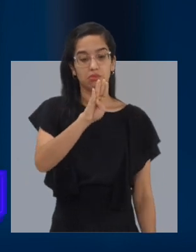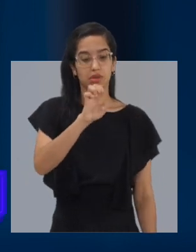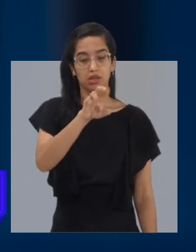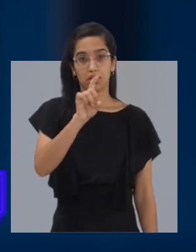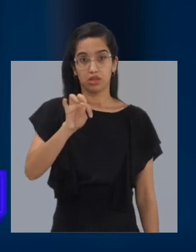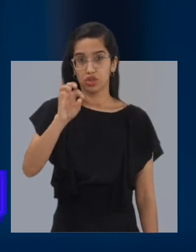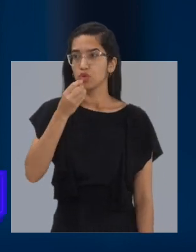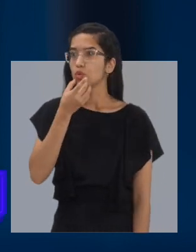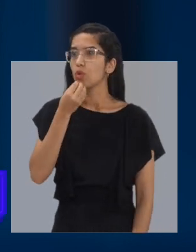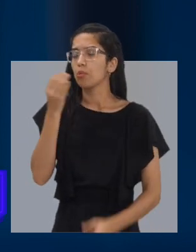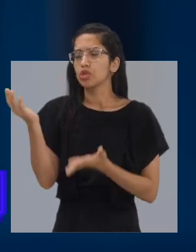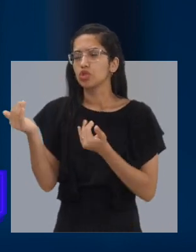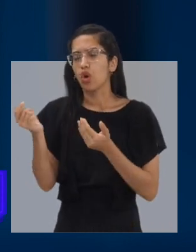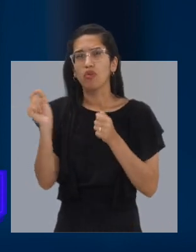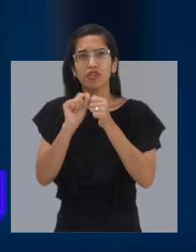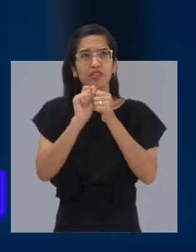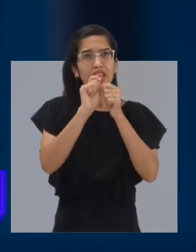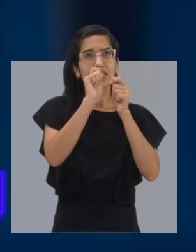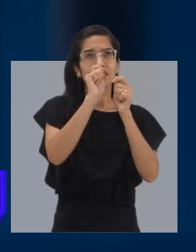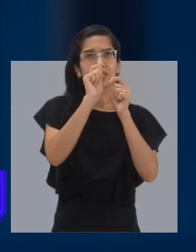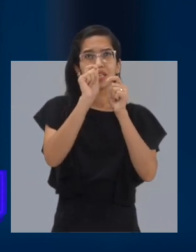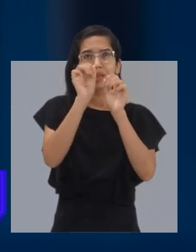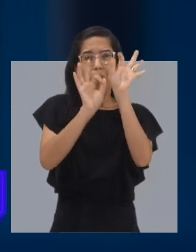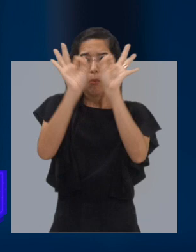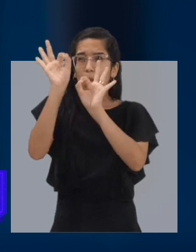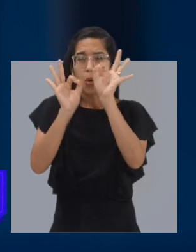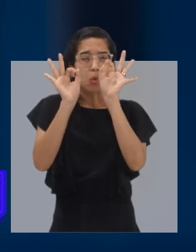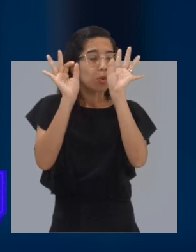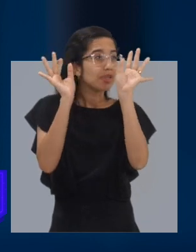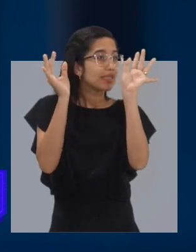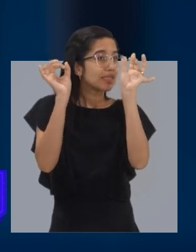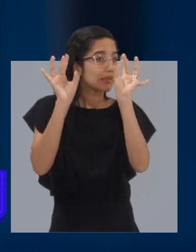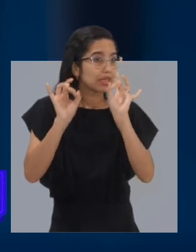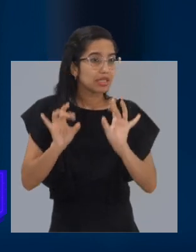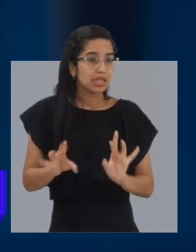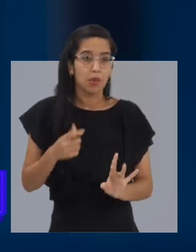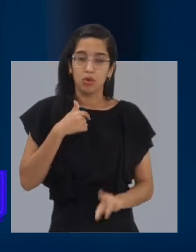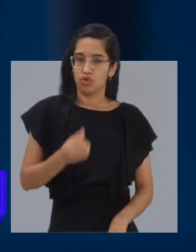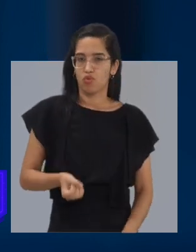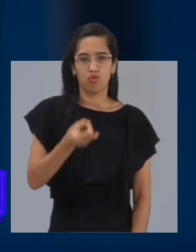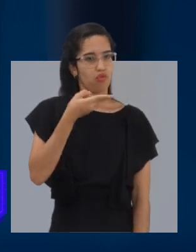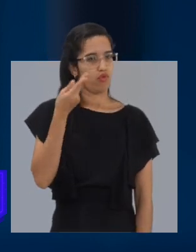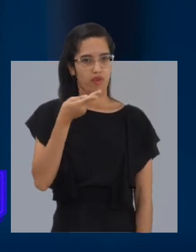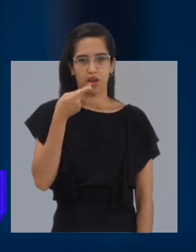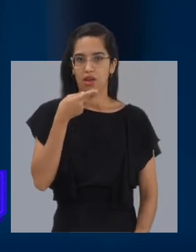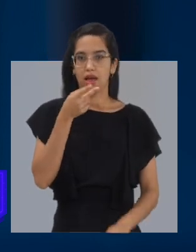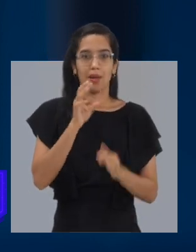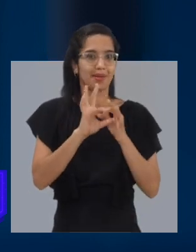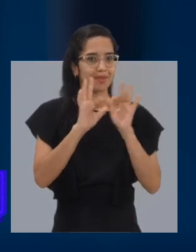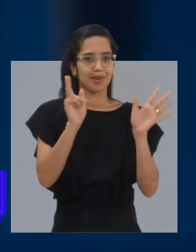jovem, que tem uma linda história em torno dela. Eu não vou dar spoiler, sim. Deixar para o professor contar